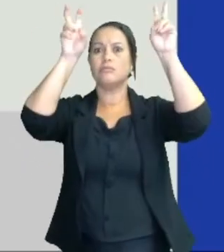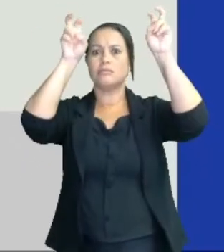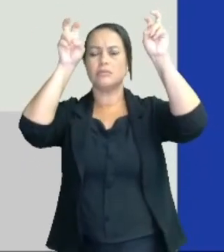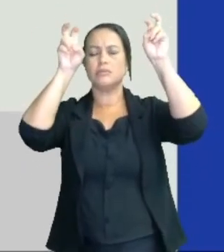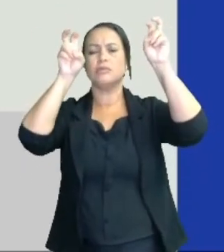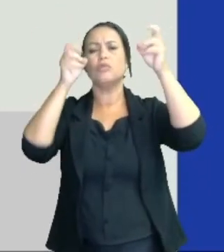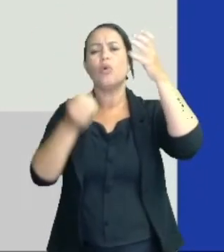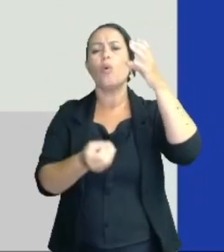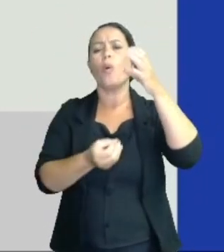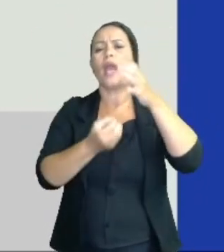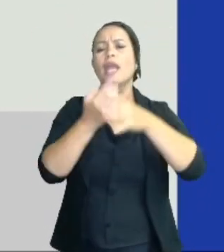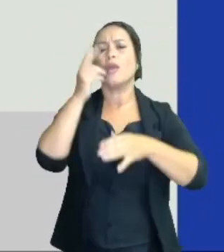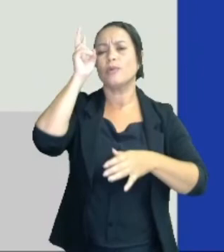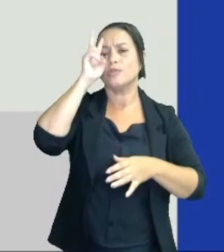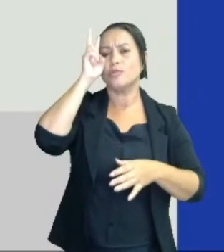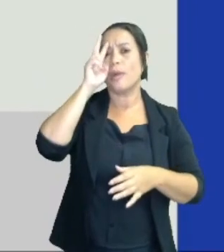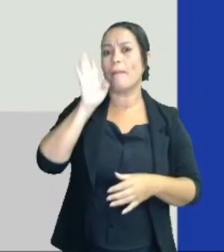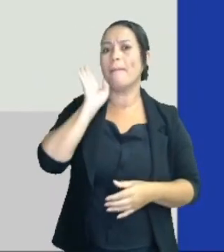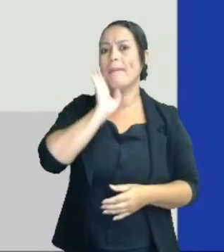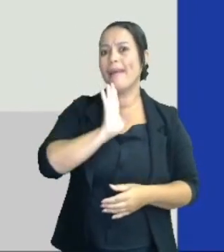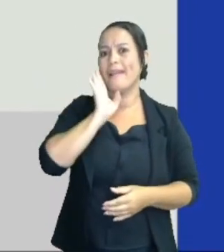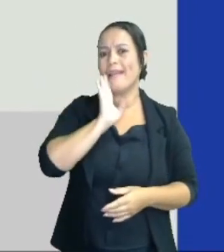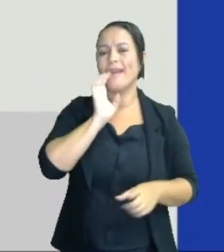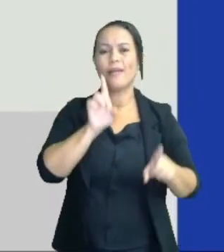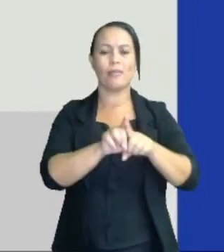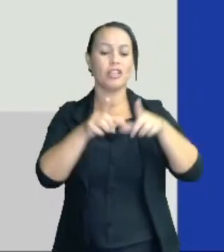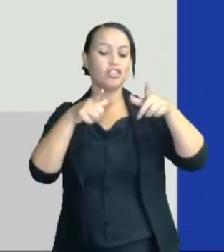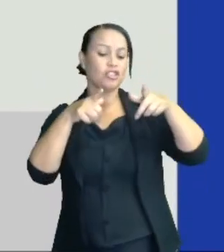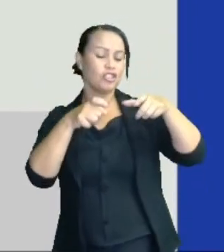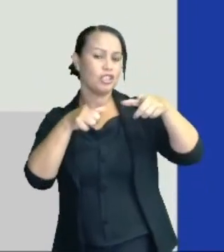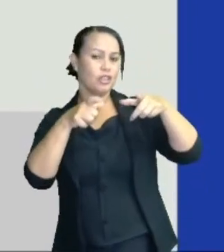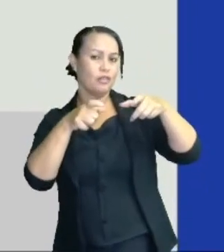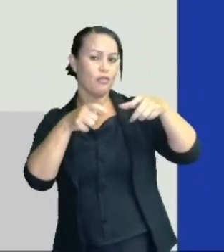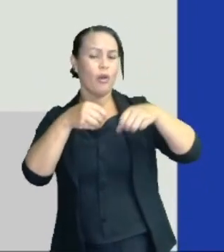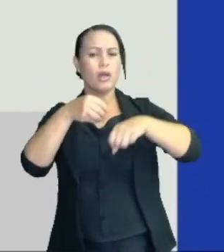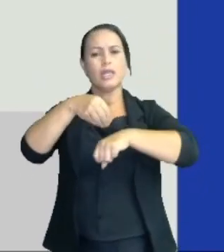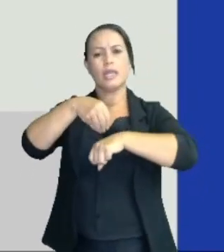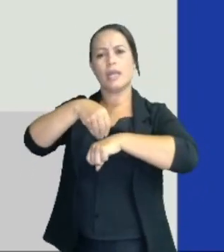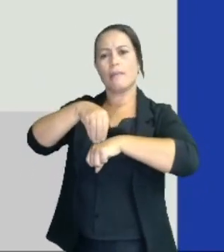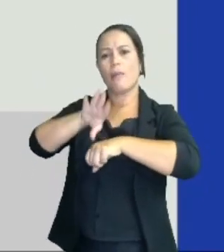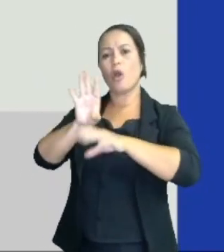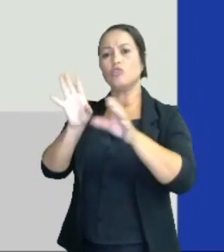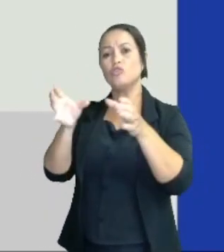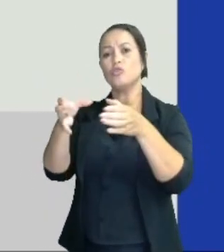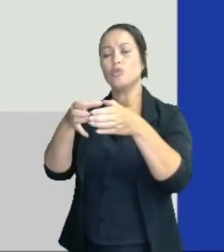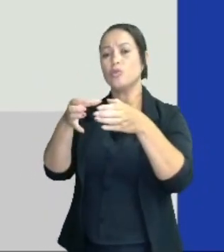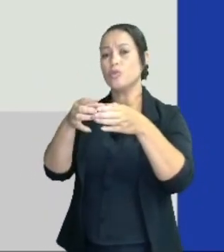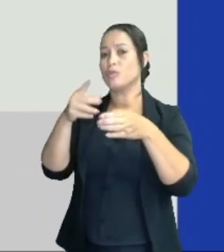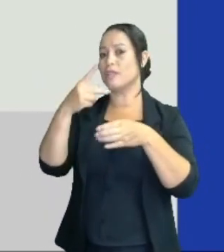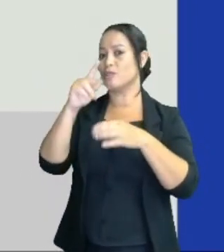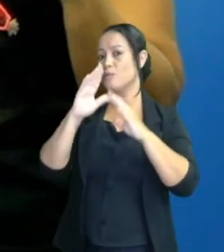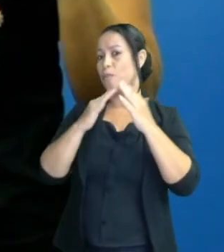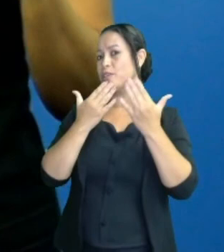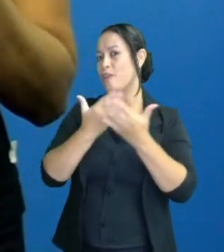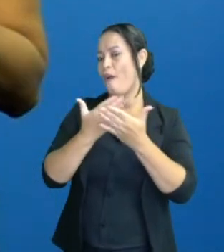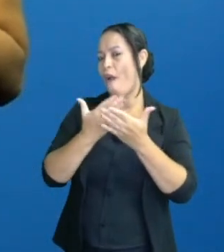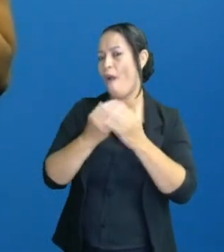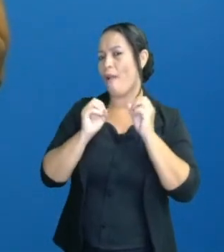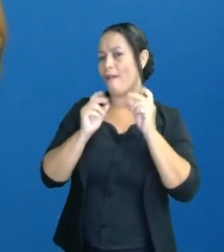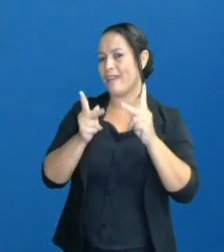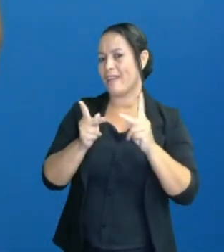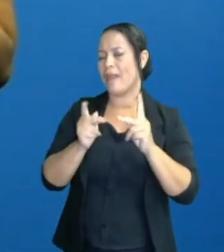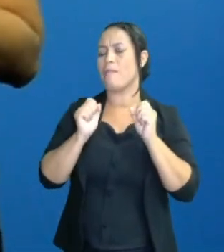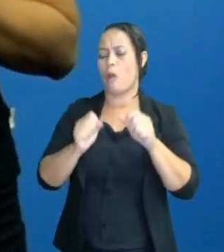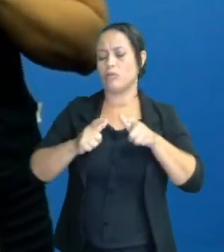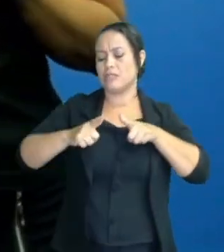Crie uma história bem criativa, tire foto e poste no grupo da sua turma, tá?